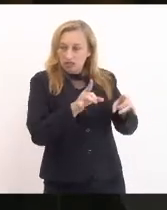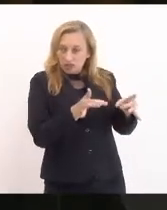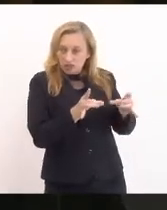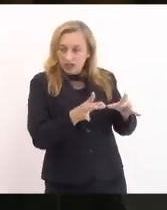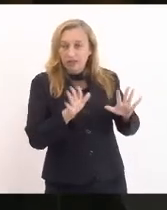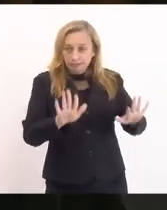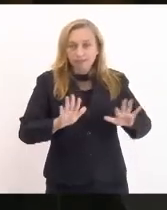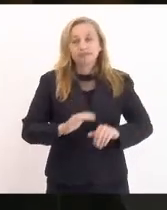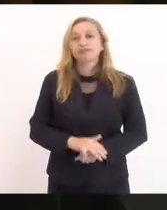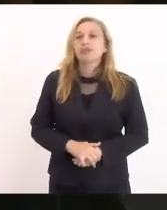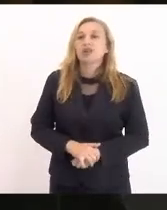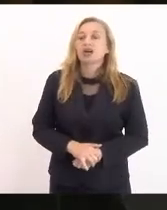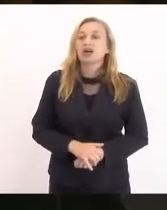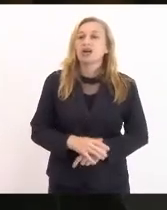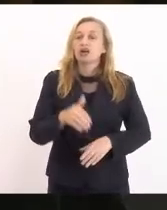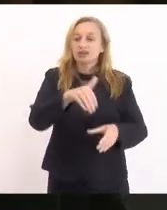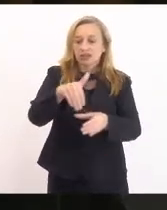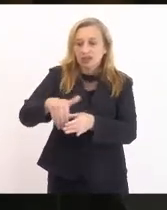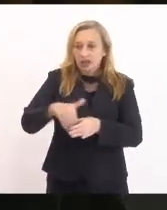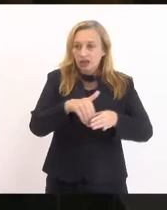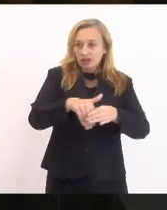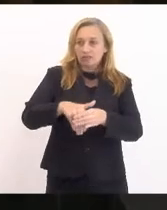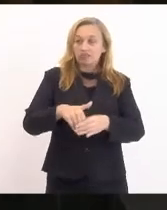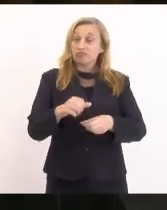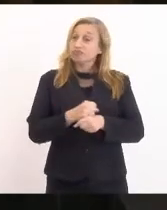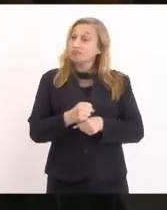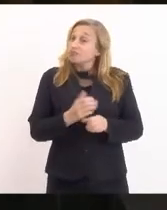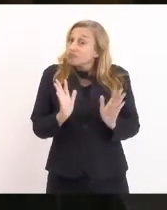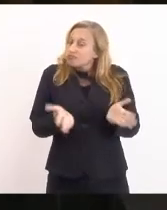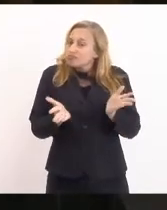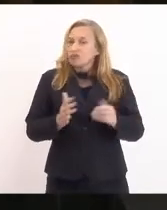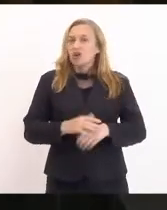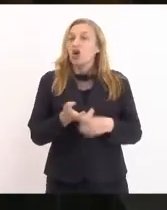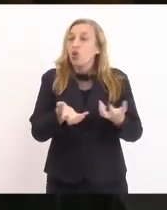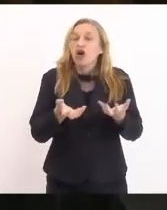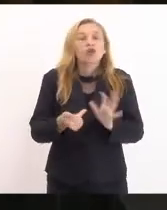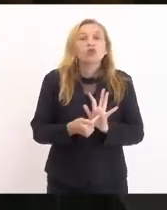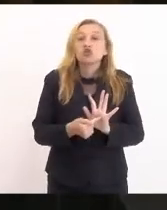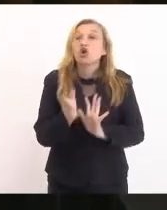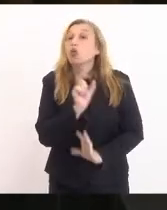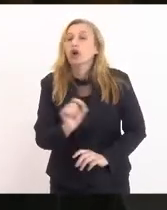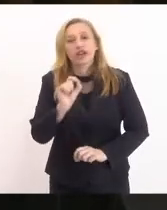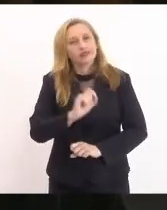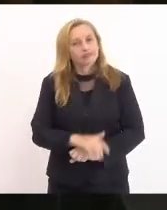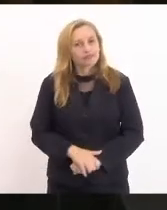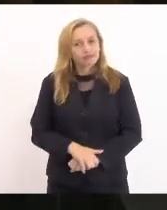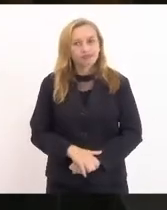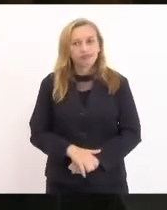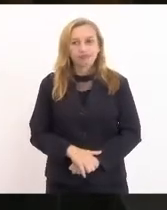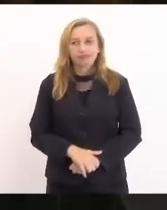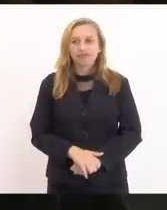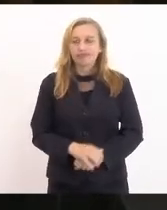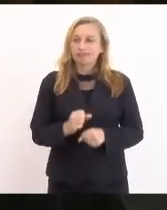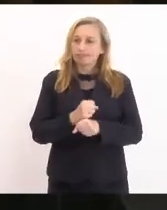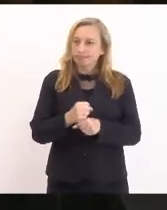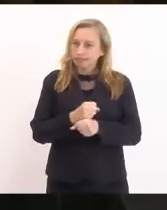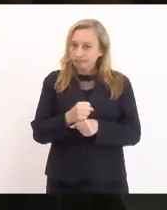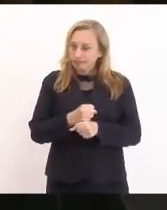tenha as eleições desse ano. Então, eu quero mostrar que este